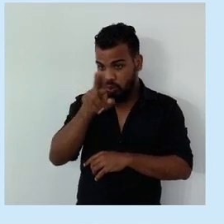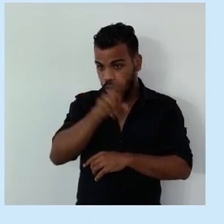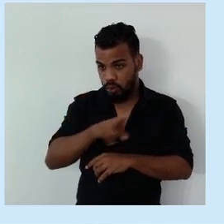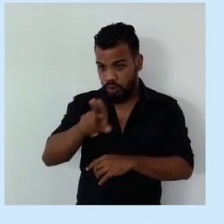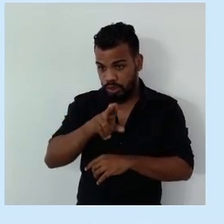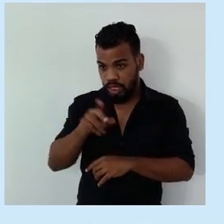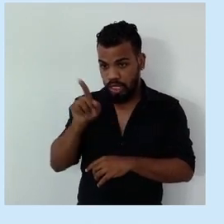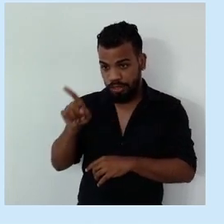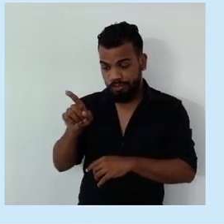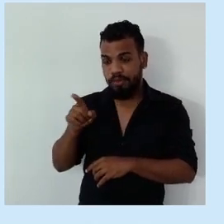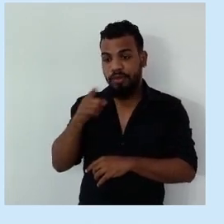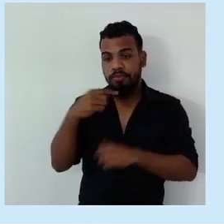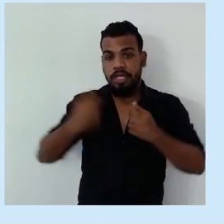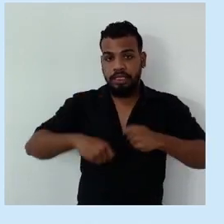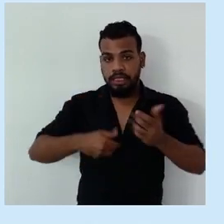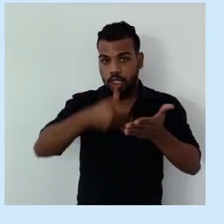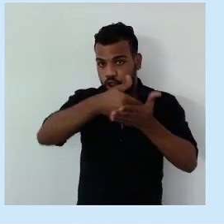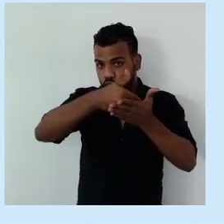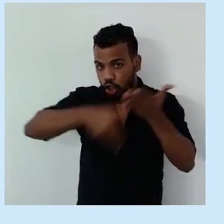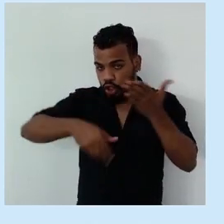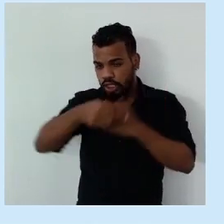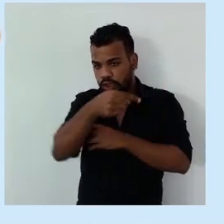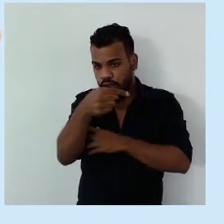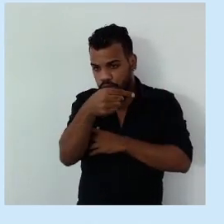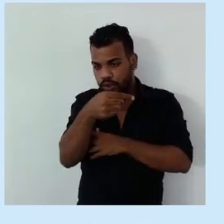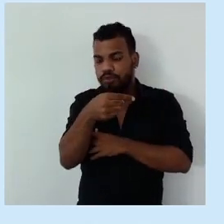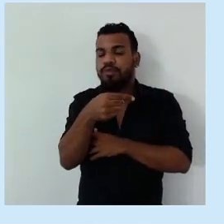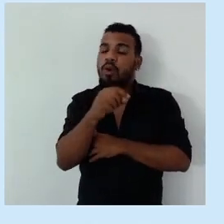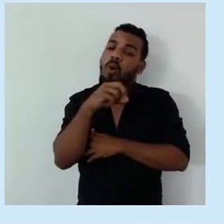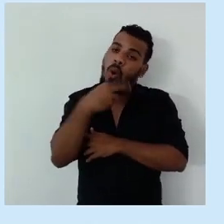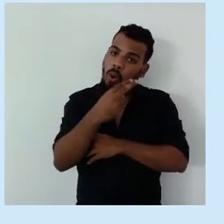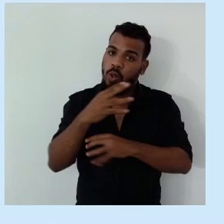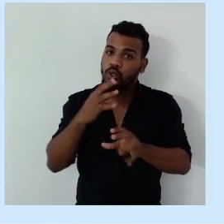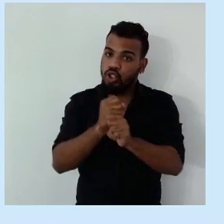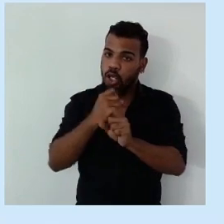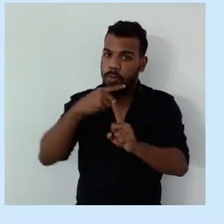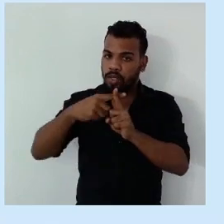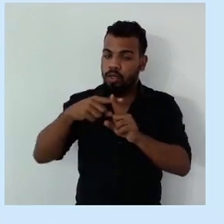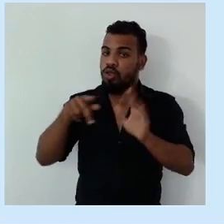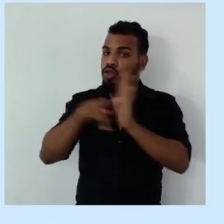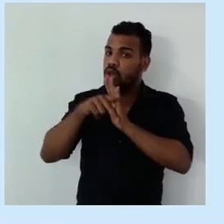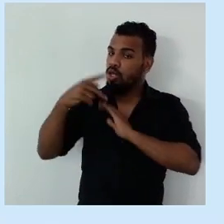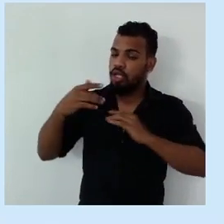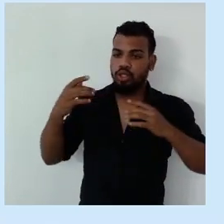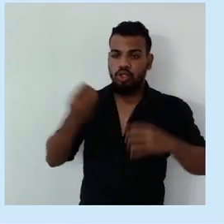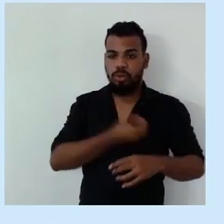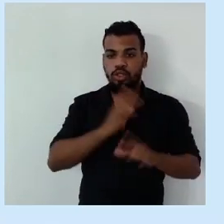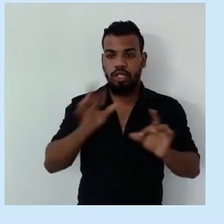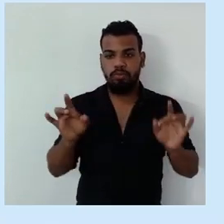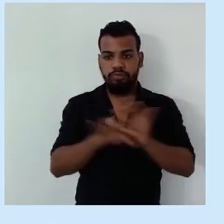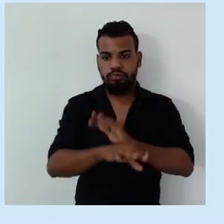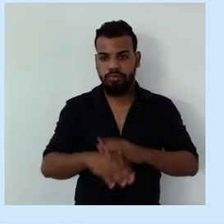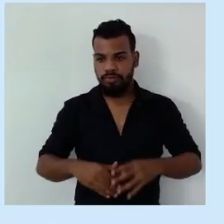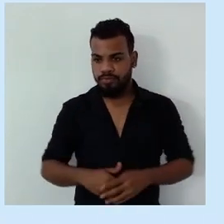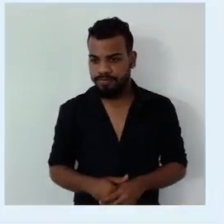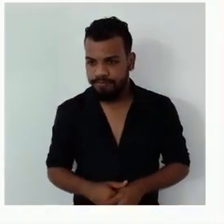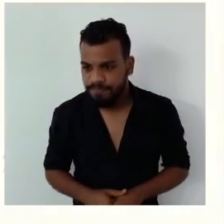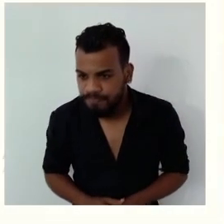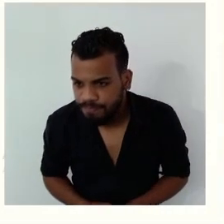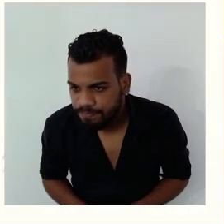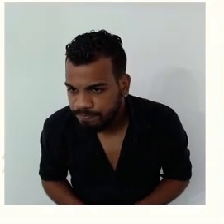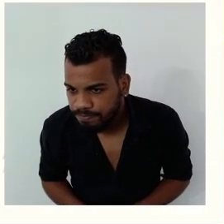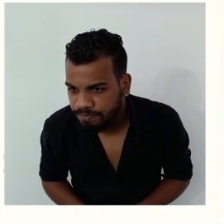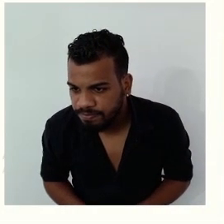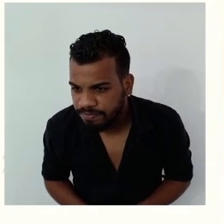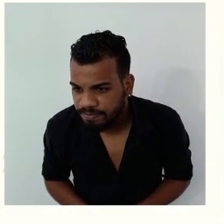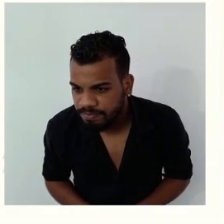método, você tem que subtrair no valor original ou somar no valor original. Veja aí na tela de vocês o seguinte, então